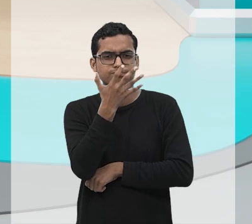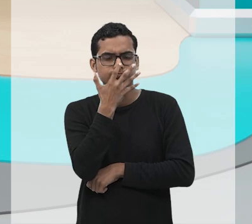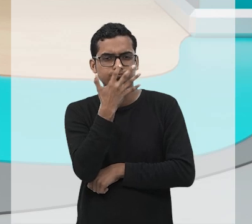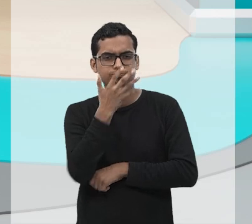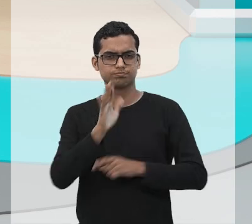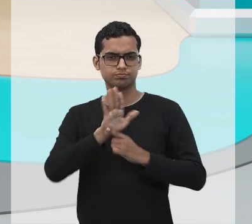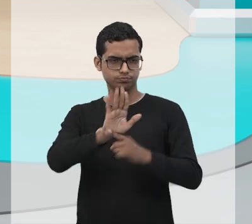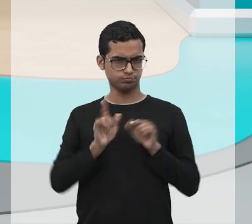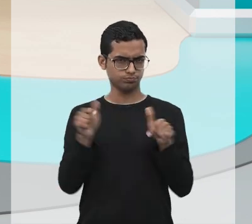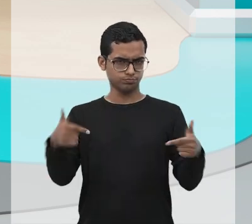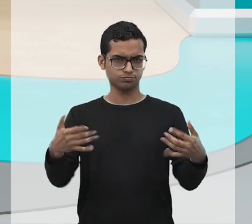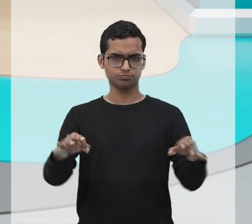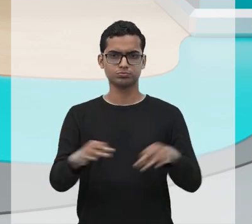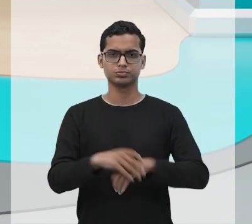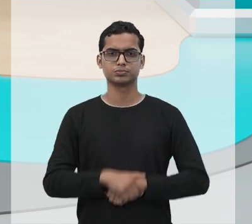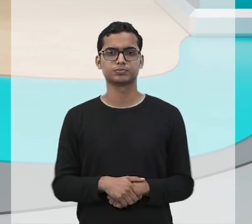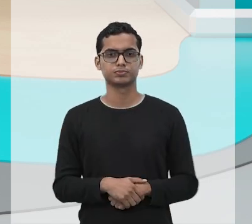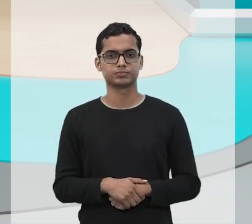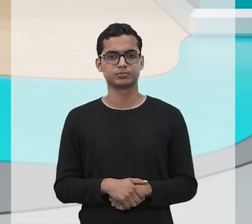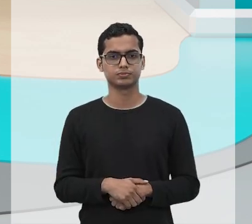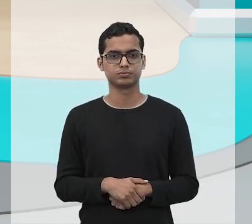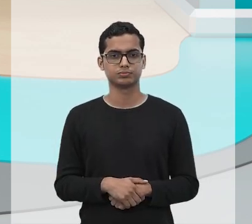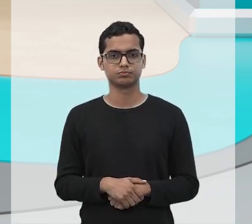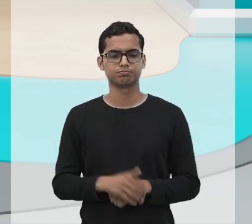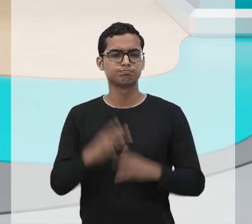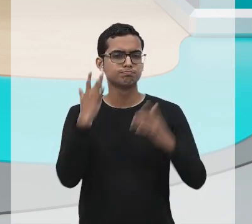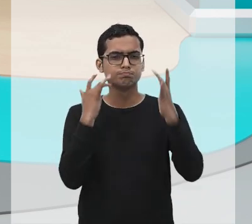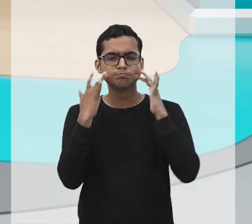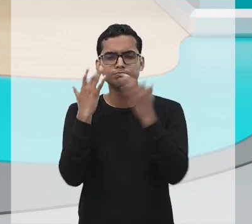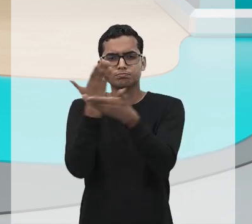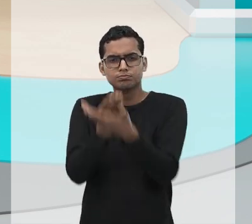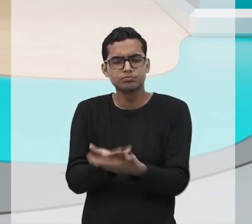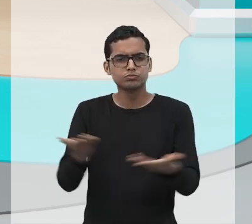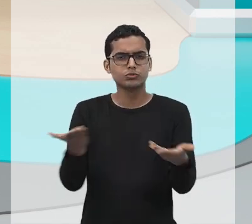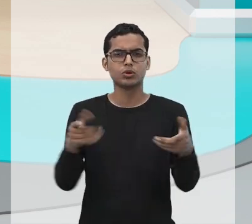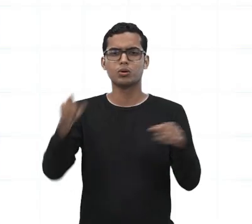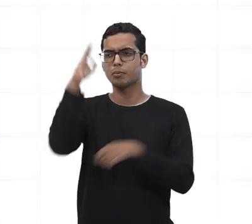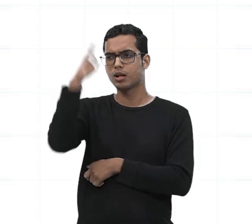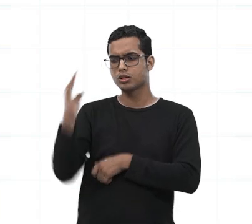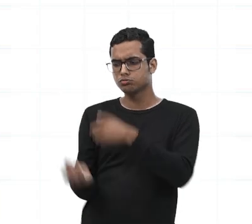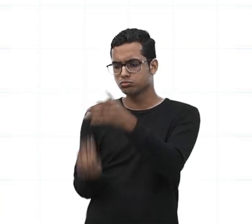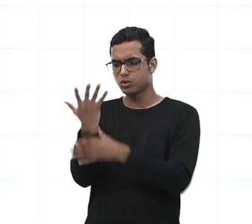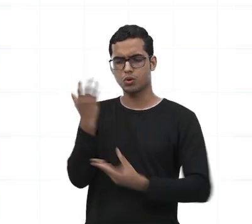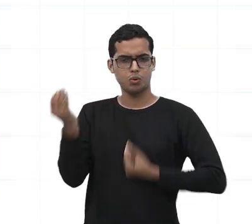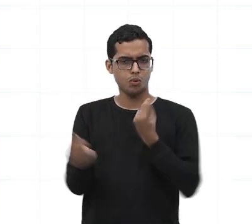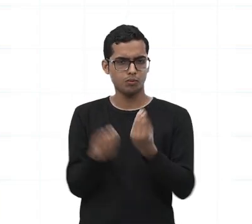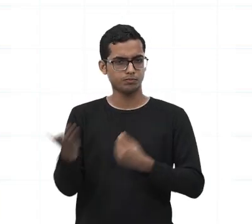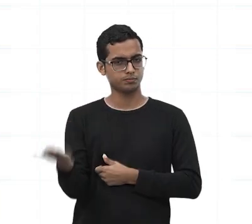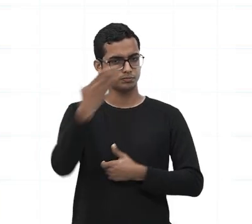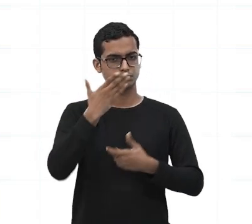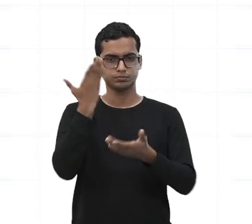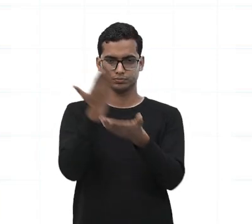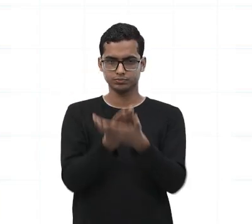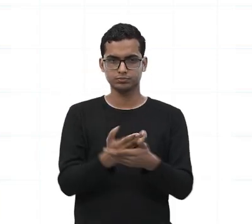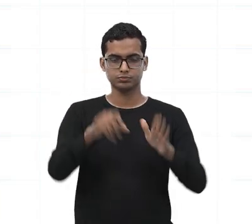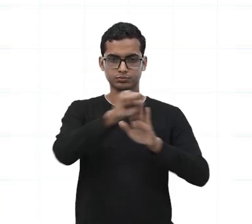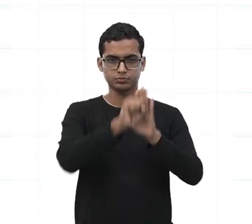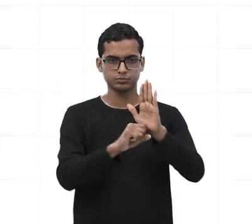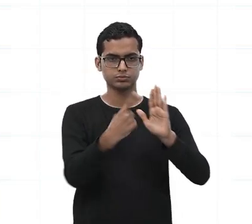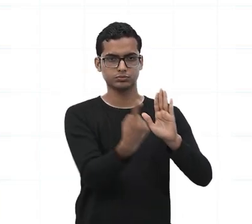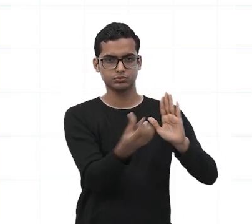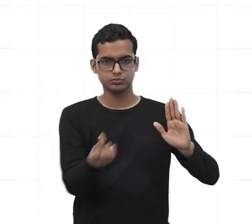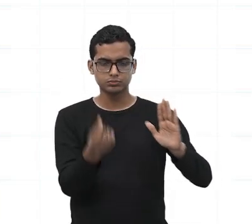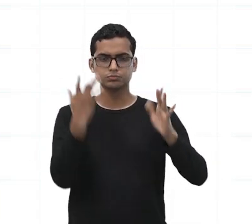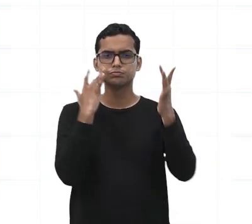ação cênica. Tá, mas a gente está falando muito de teatro, mas e no Brasil? Como é que surgiu? Então, vamos ver, ó, no século XVI,